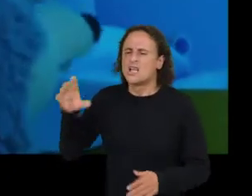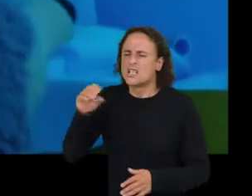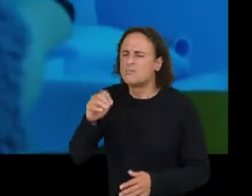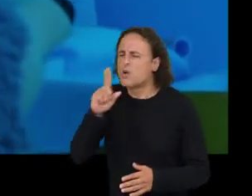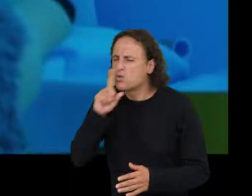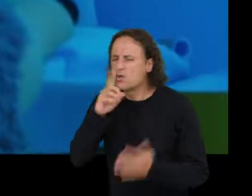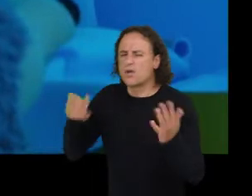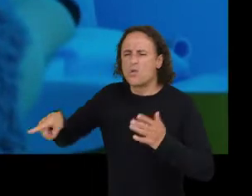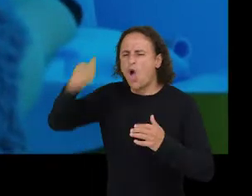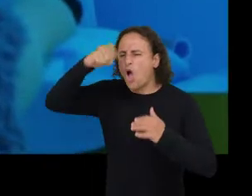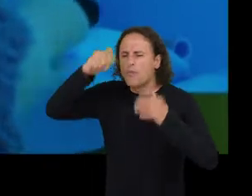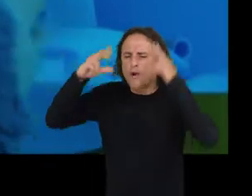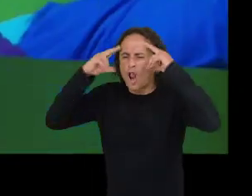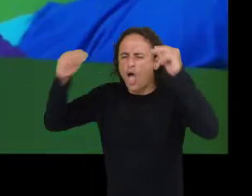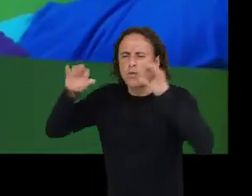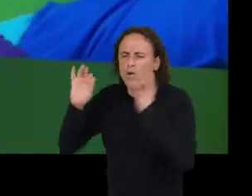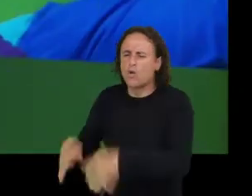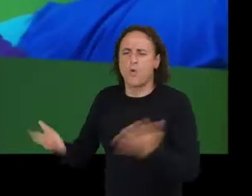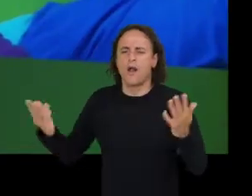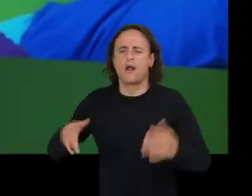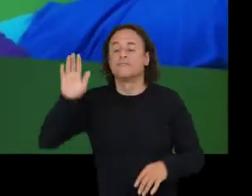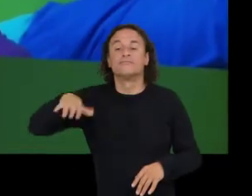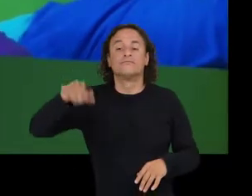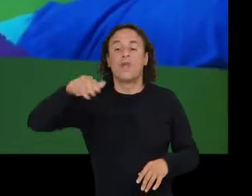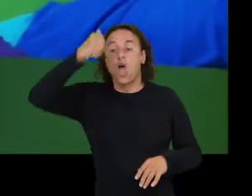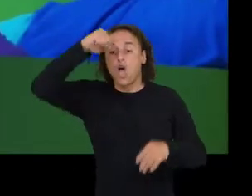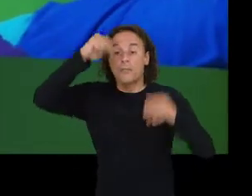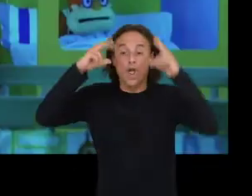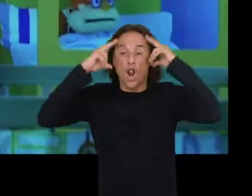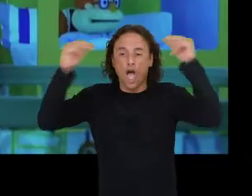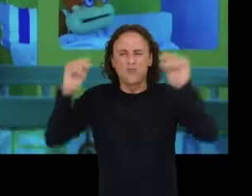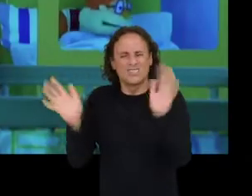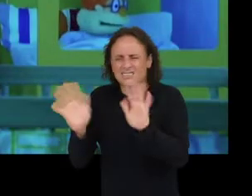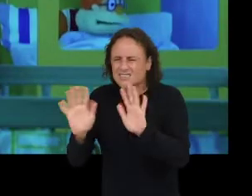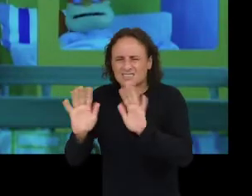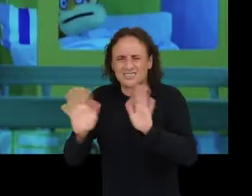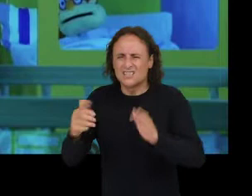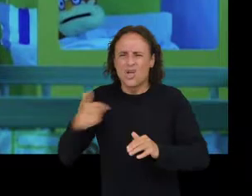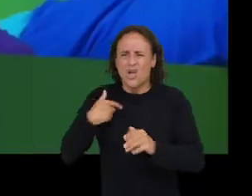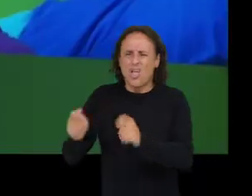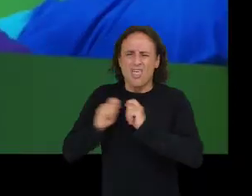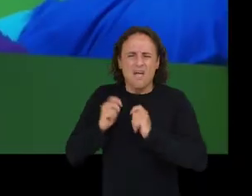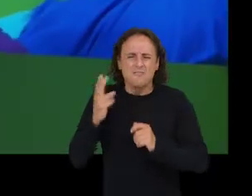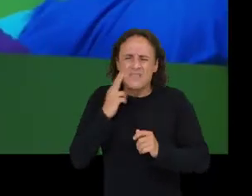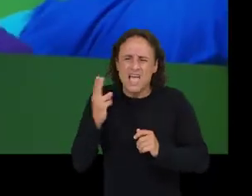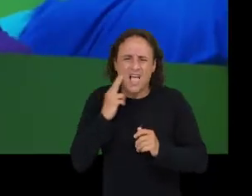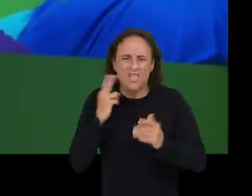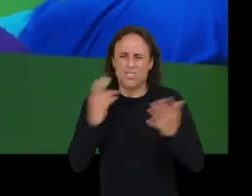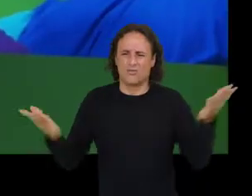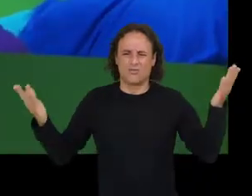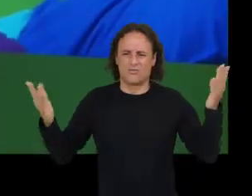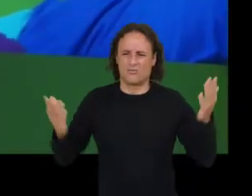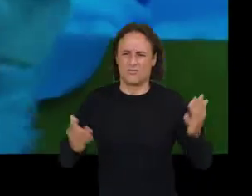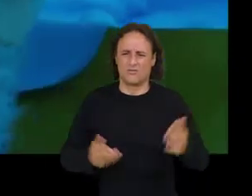Cala, pareces un home lobo. Non fales dos homes lobo, Braulio. A min home lobo